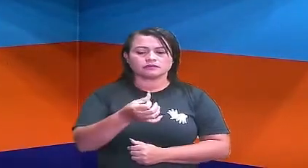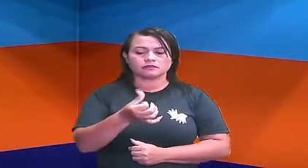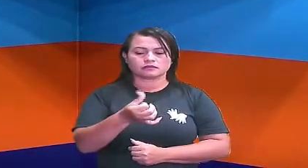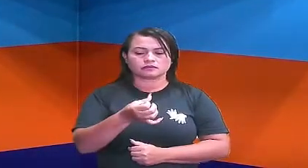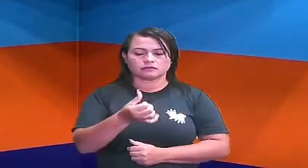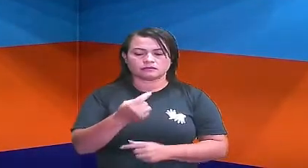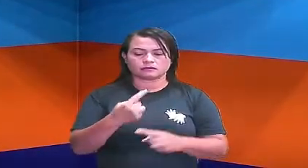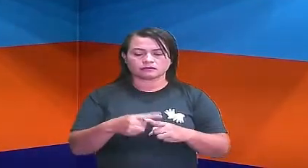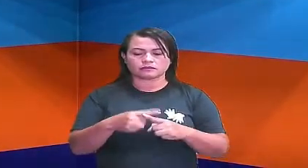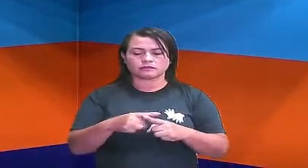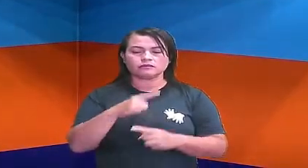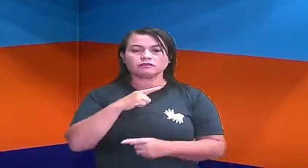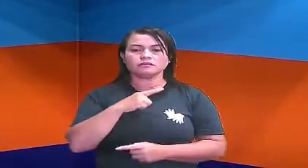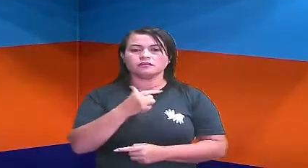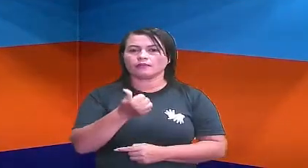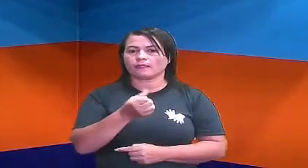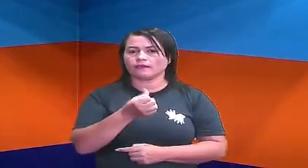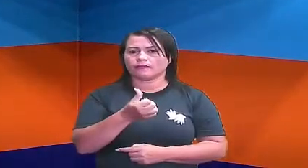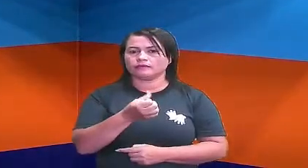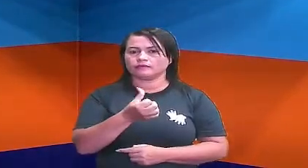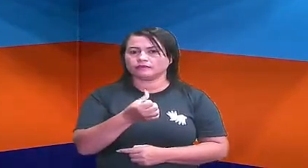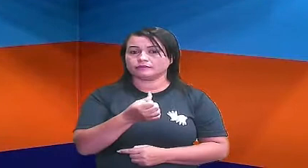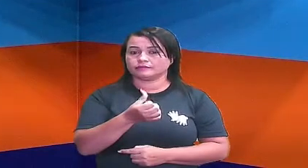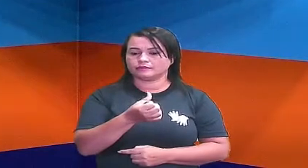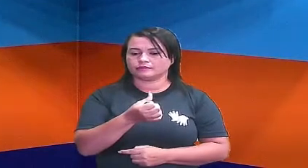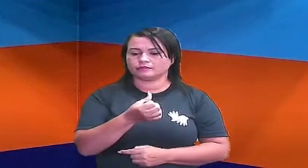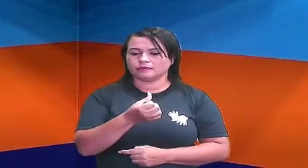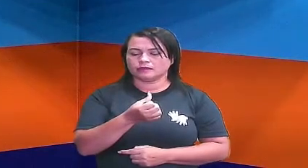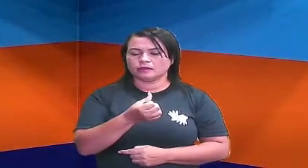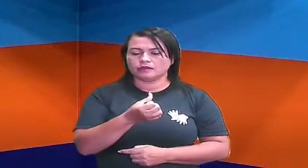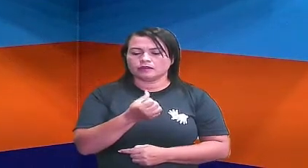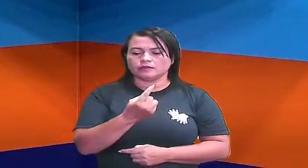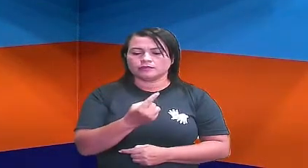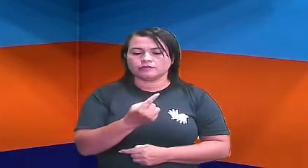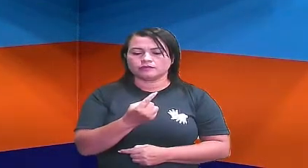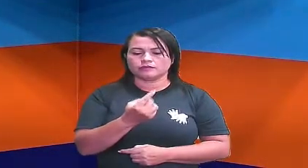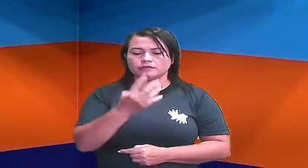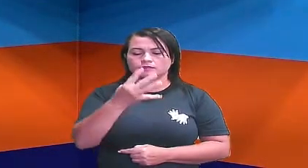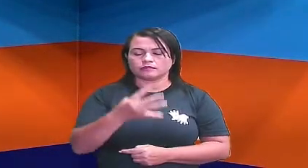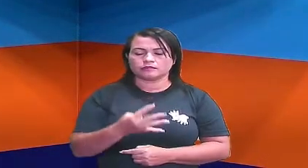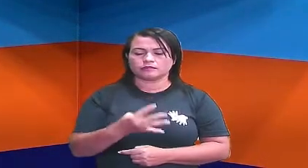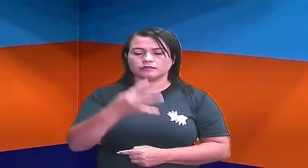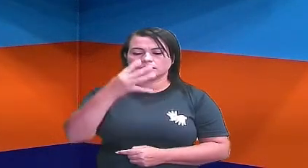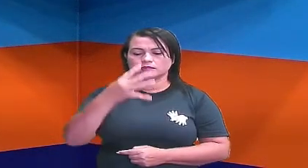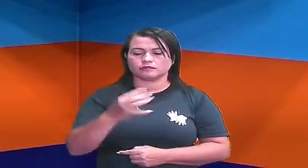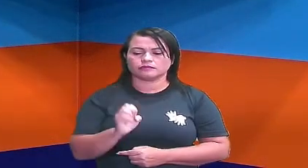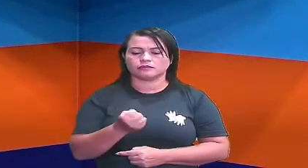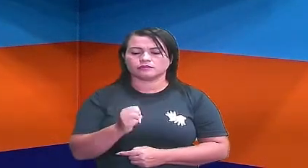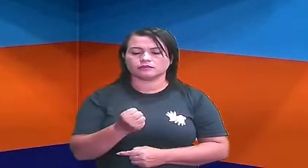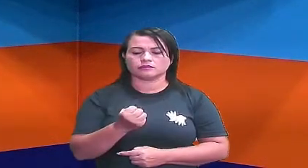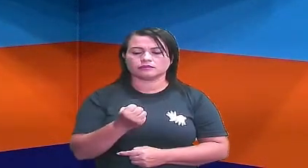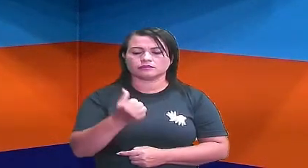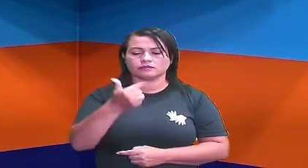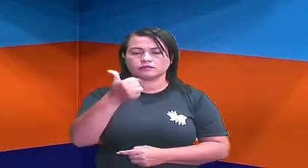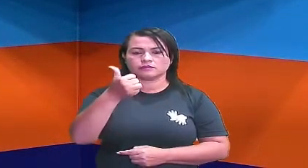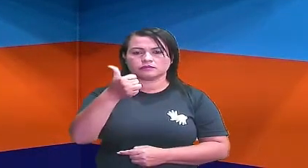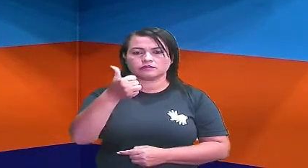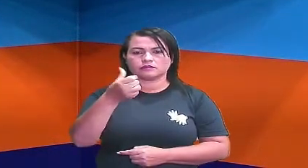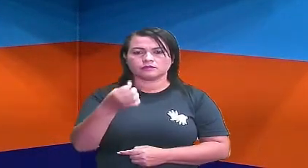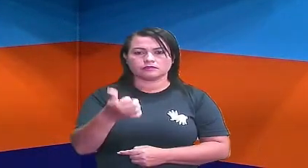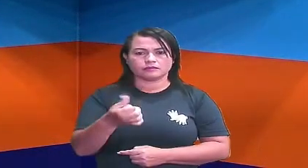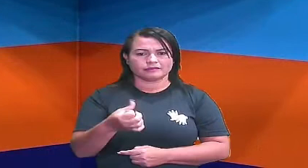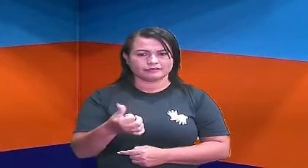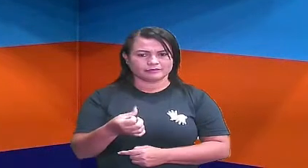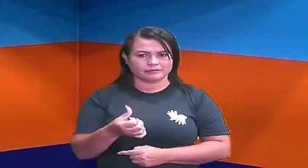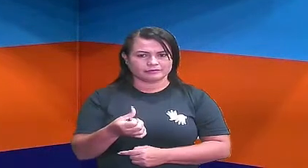quê? Eu tenho 16 quadradinhos aqui. Então, se eu contar, ó, 4 mais 4, 8 mais 4, 12 mais